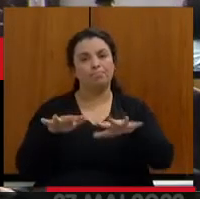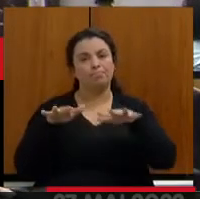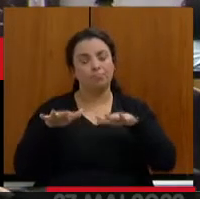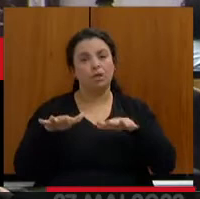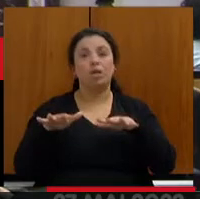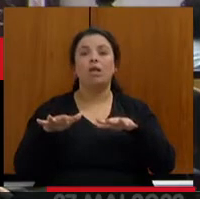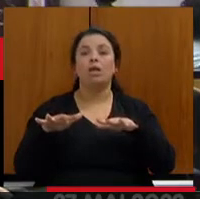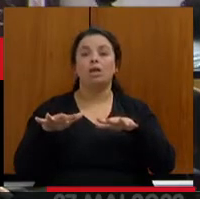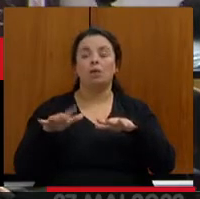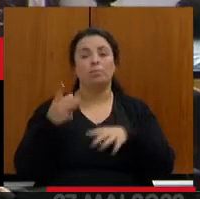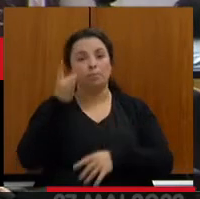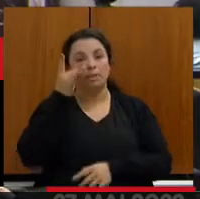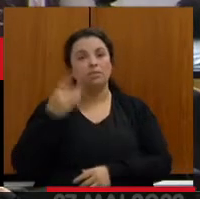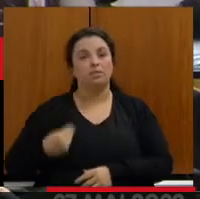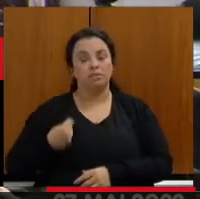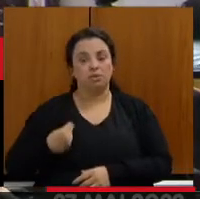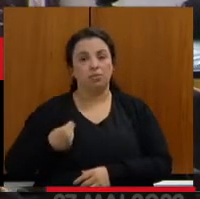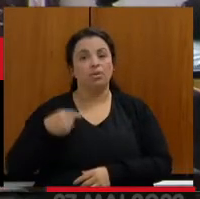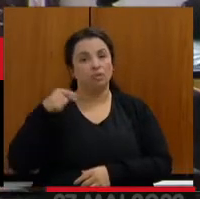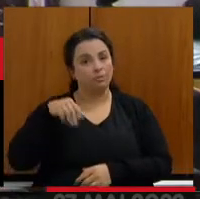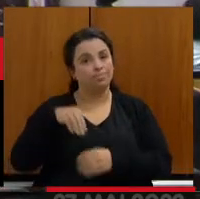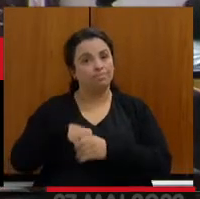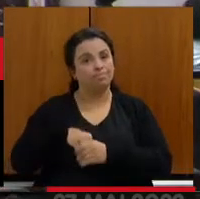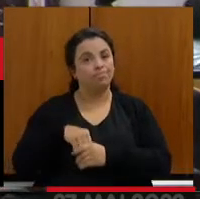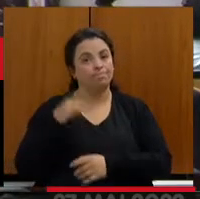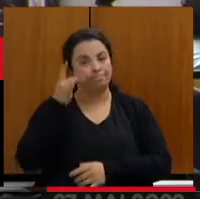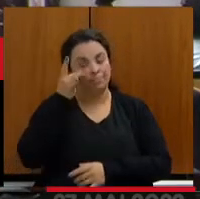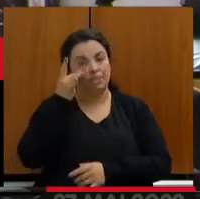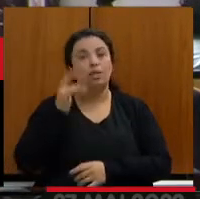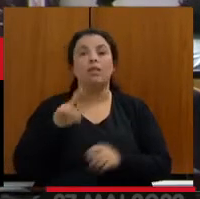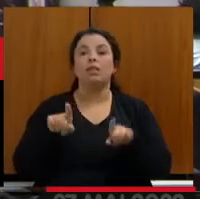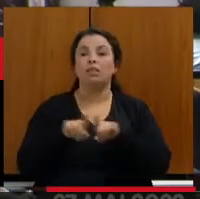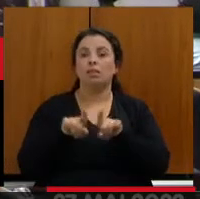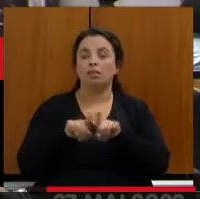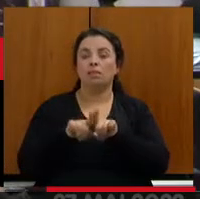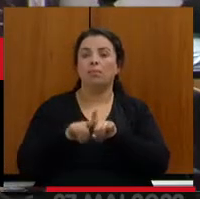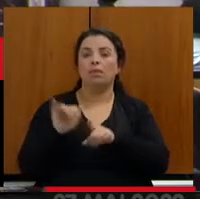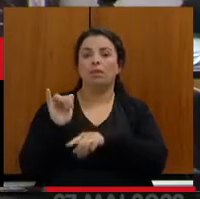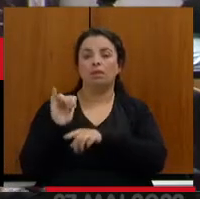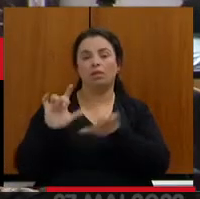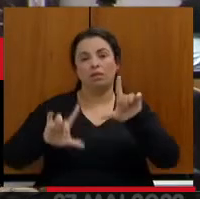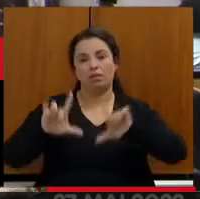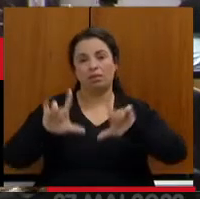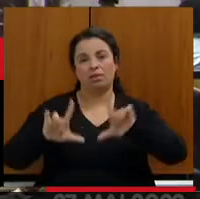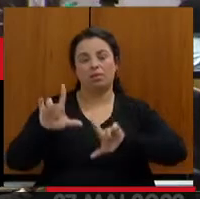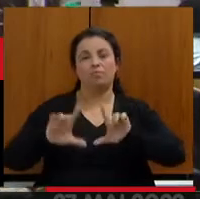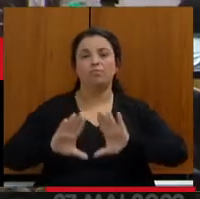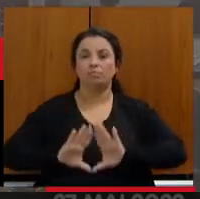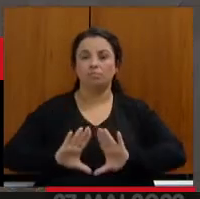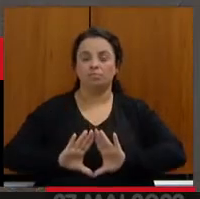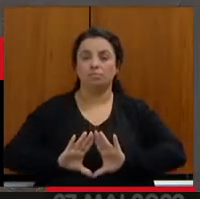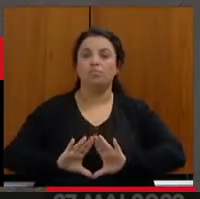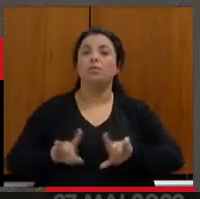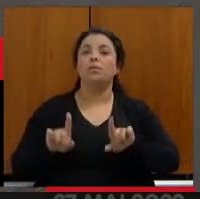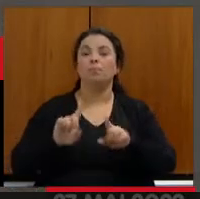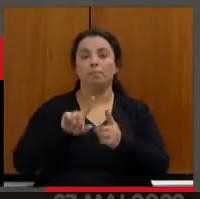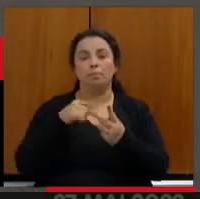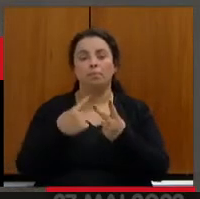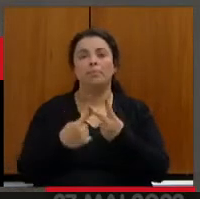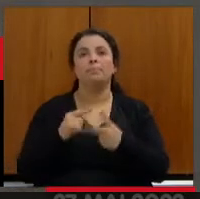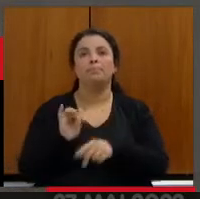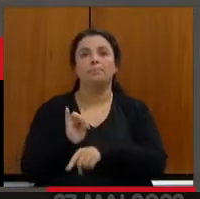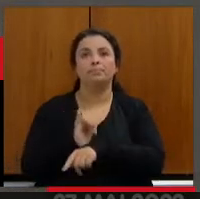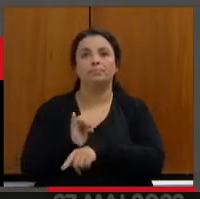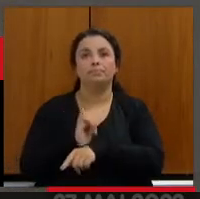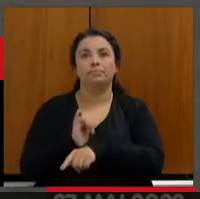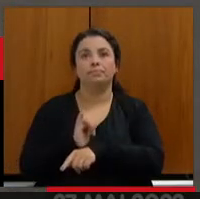Galerias do plenário e também pela TV assembleia e pelo Portal da almg E aí